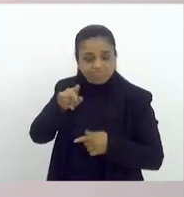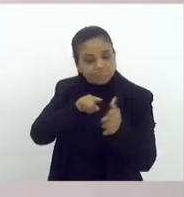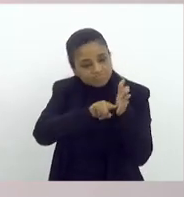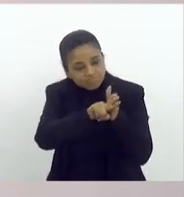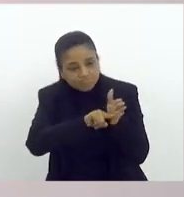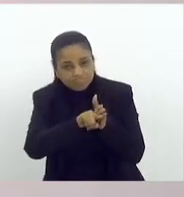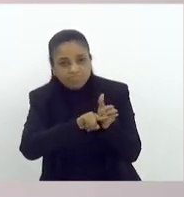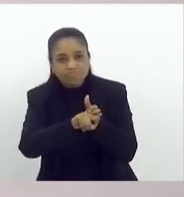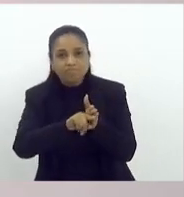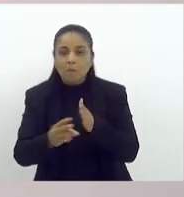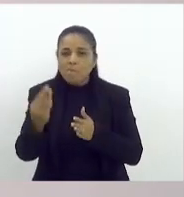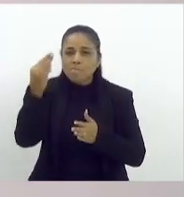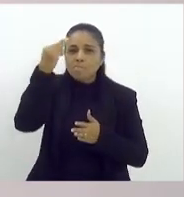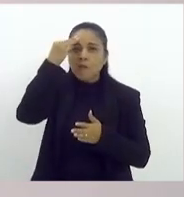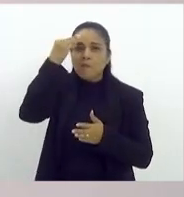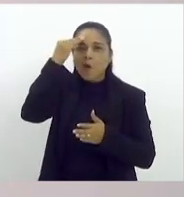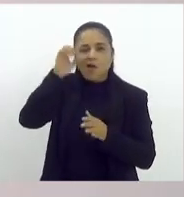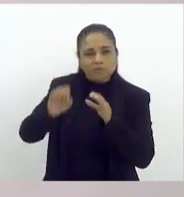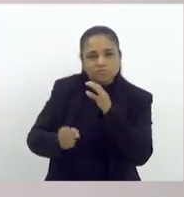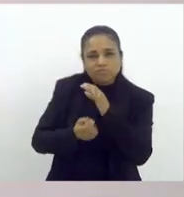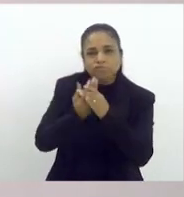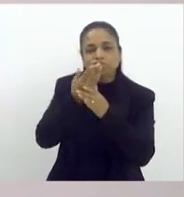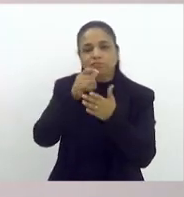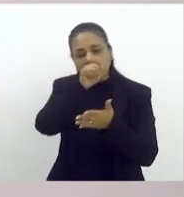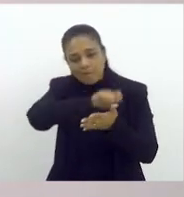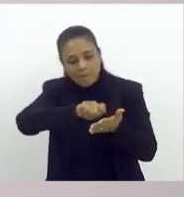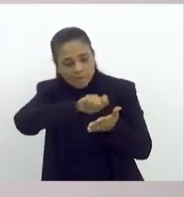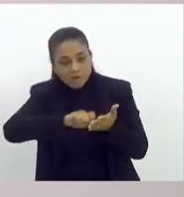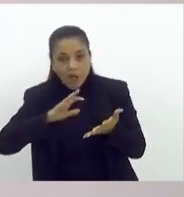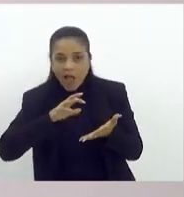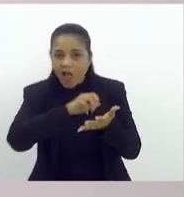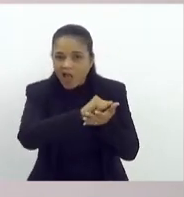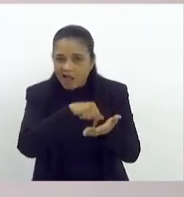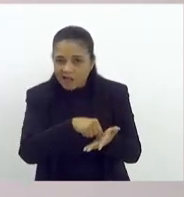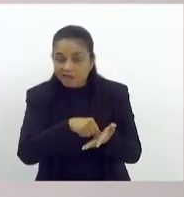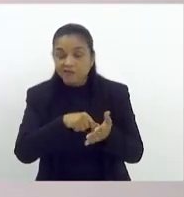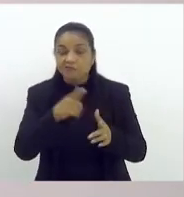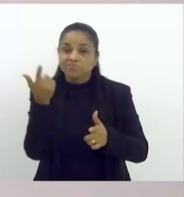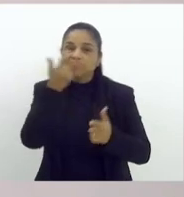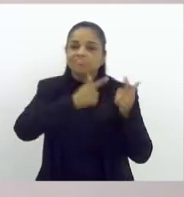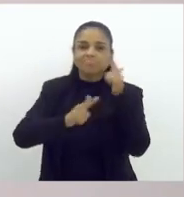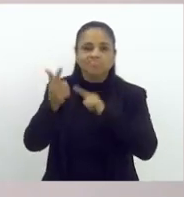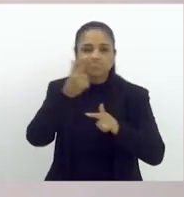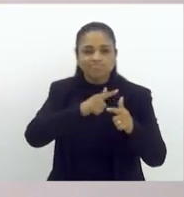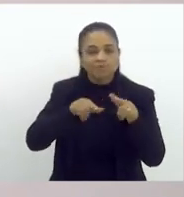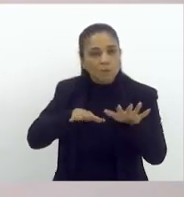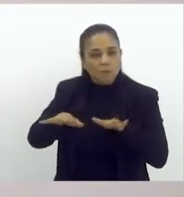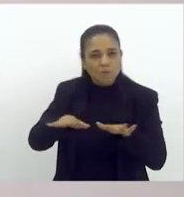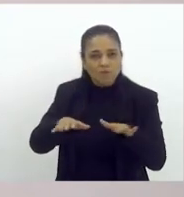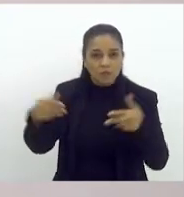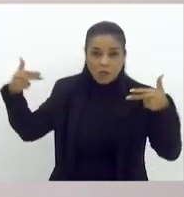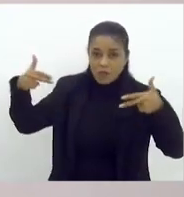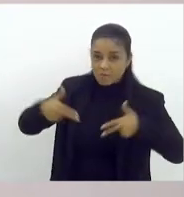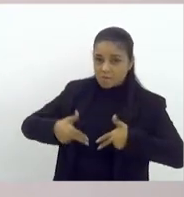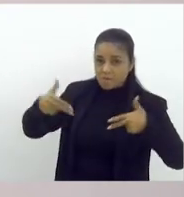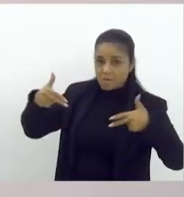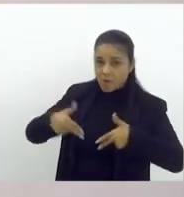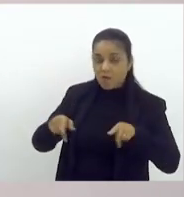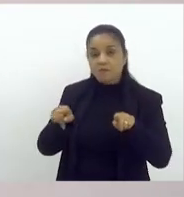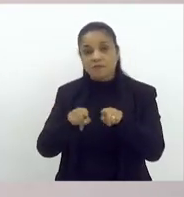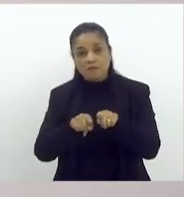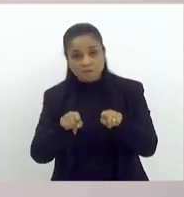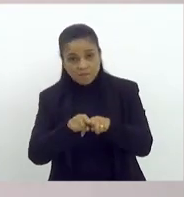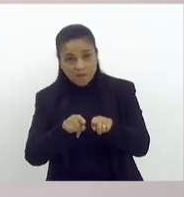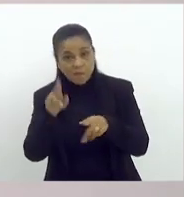criando memória nesse movimento e isso traz um ganho enorme para o movimento hip hop e também